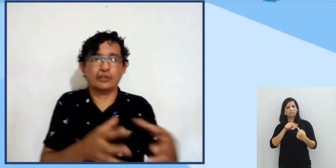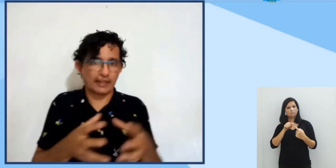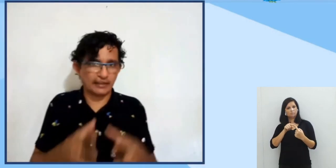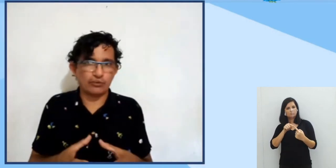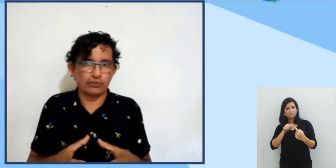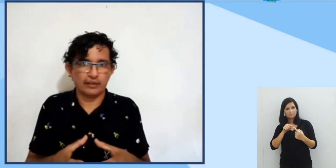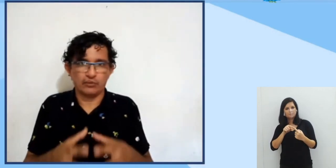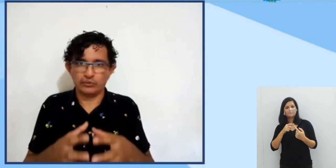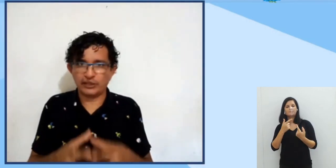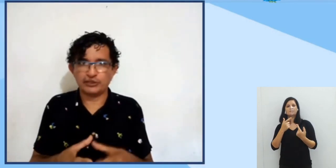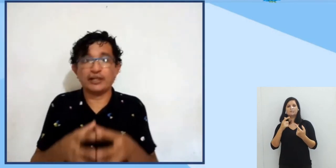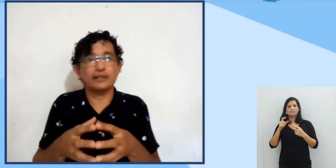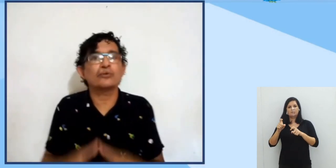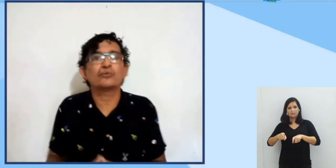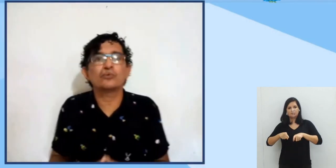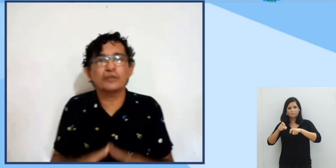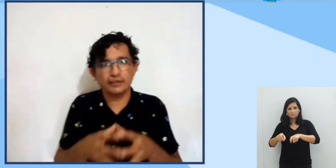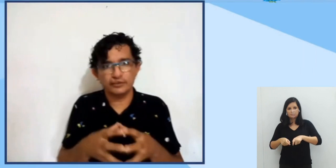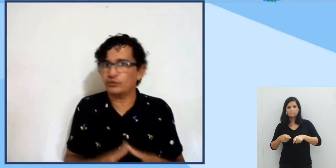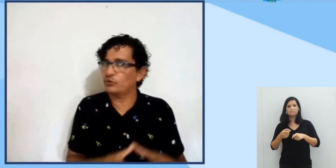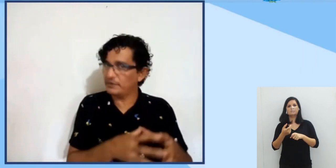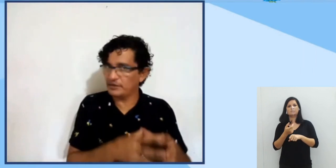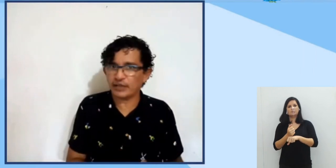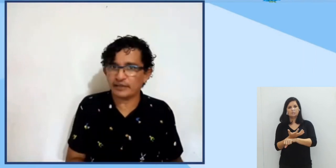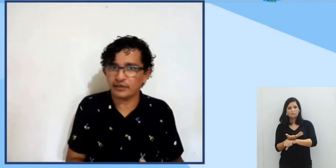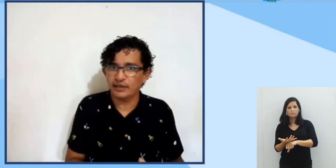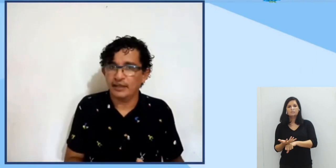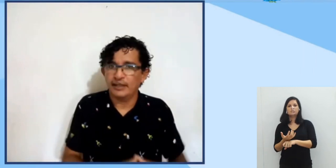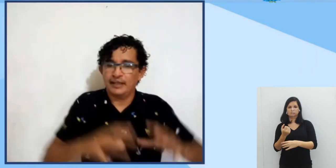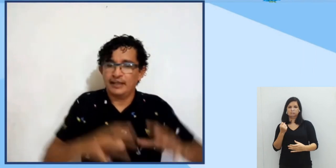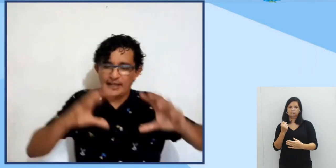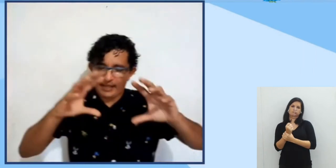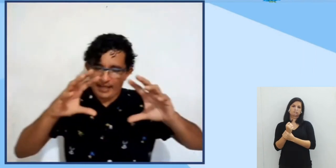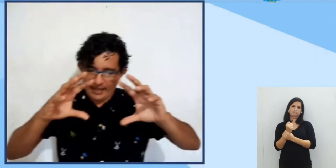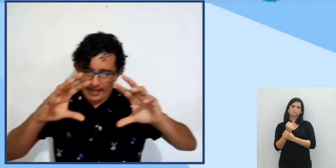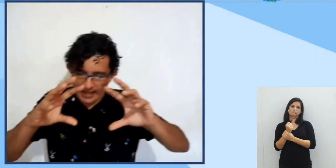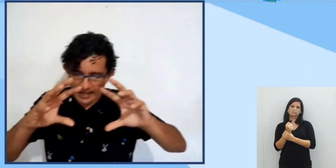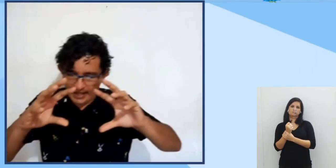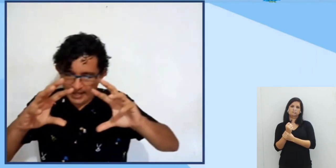ligada à questão agrícola, ou seja, a agricultura de subsistência.